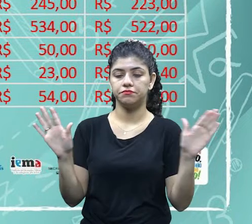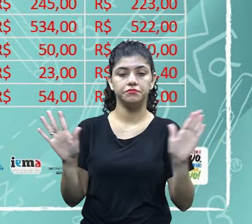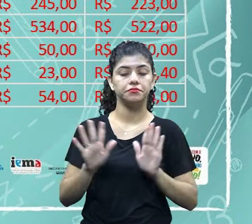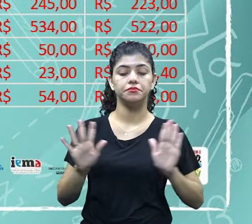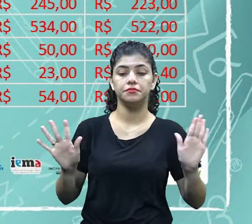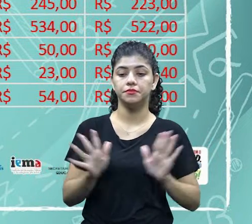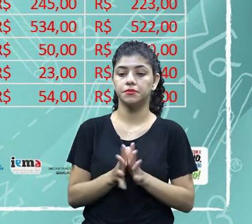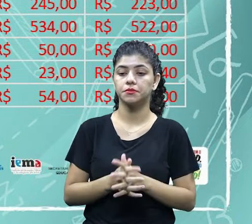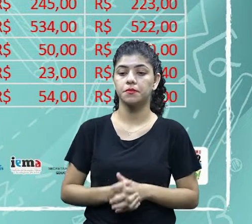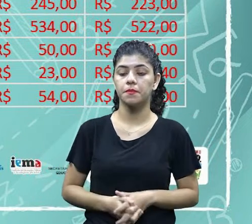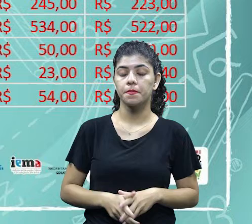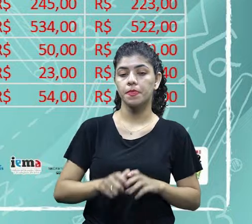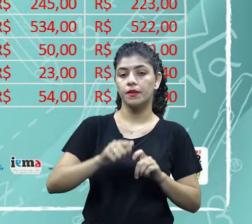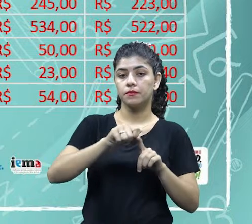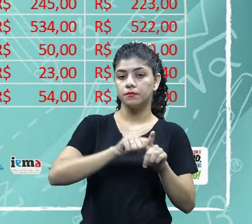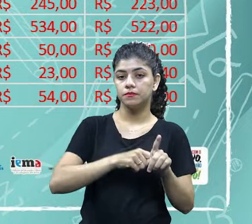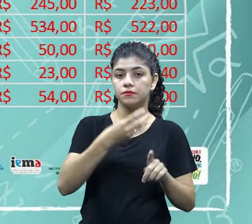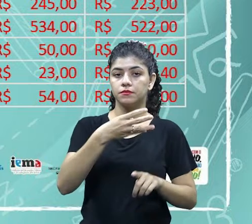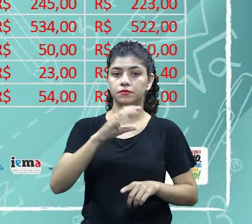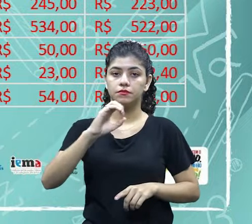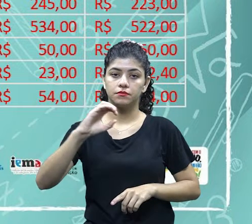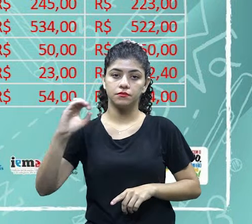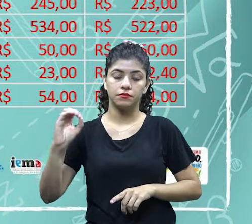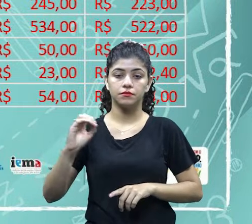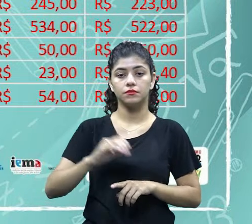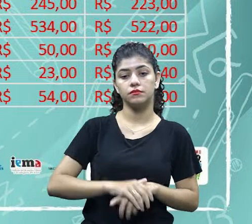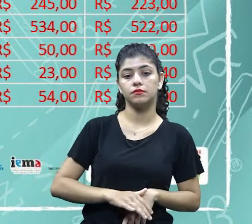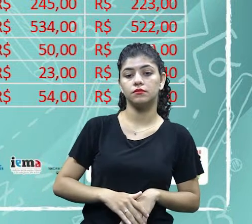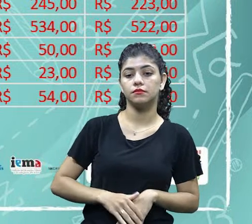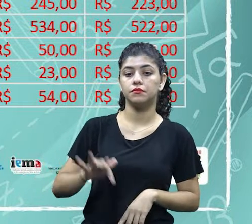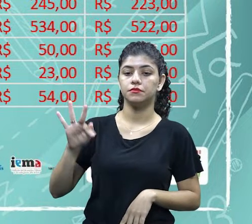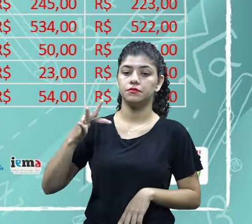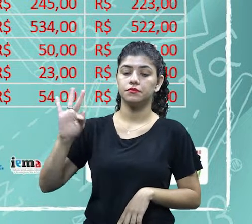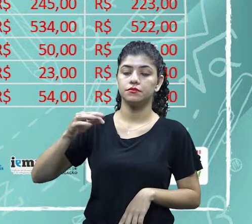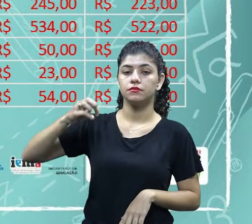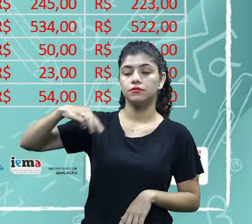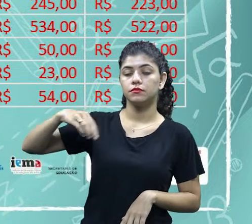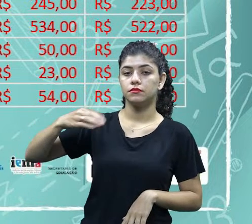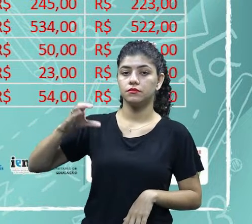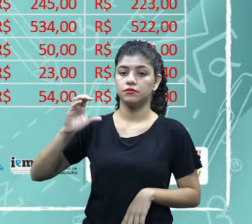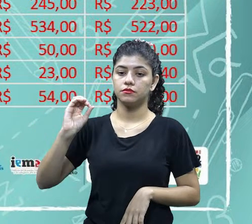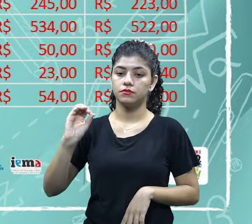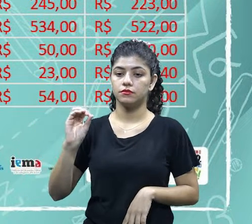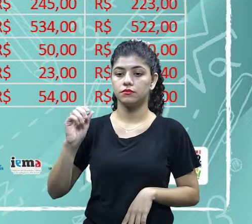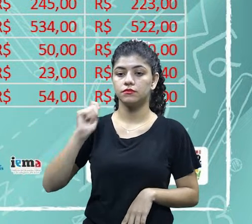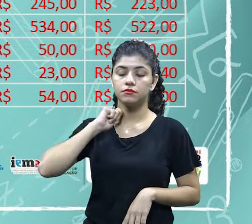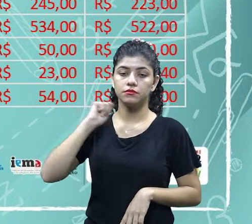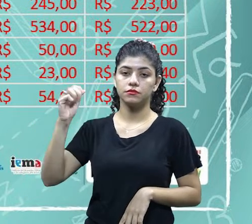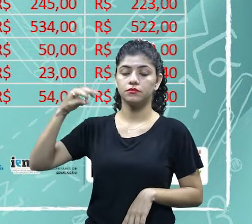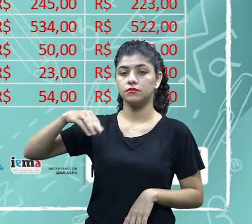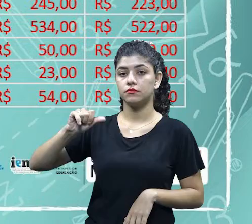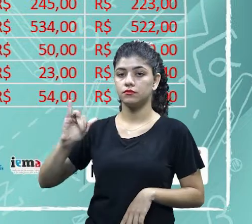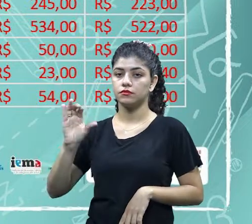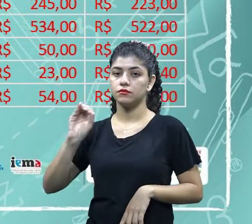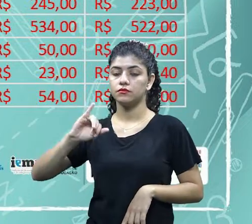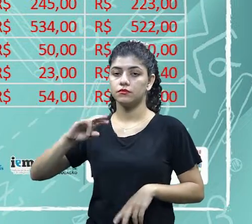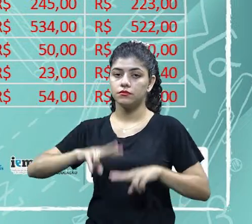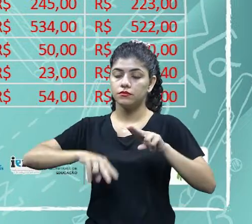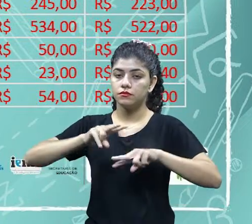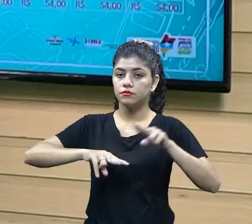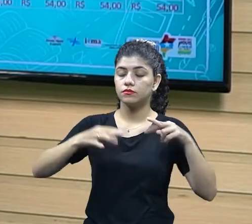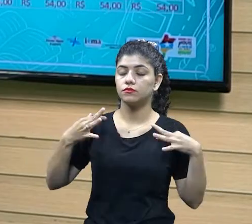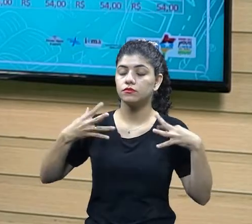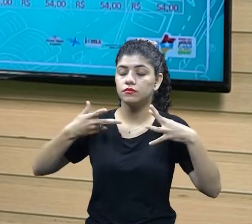alteração. Janeiro, 400, fevereiro, 400, março, abril, maio, junho, R$ 400. Então, nós podemos